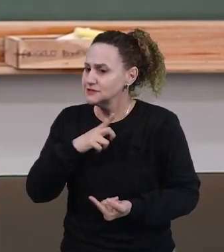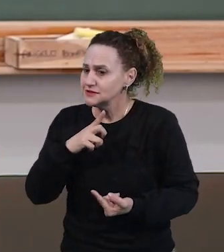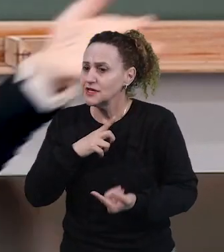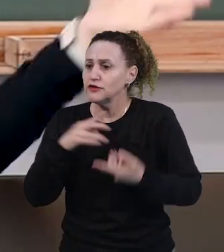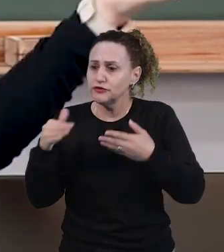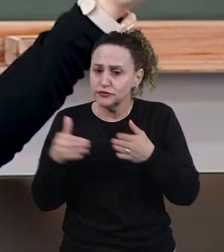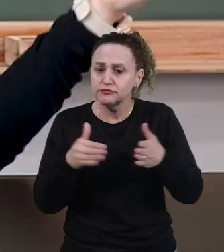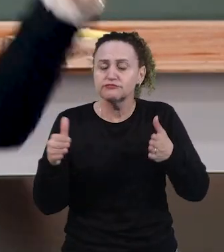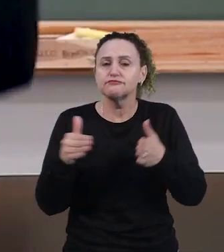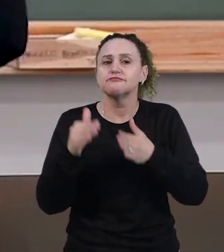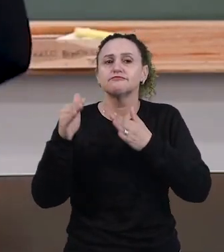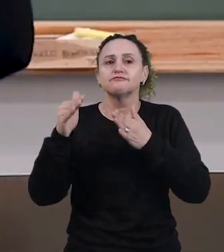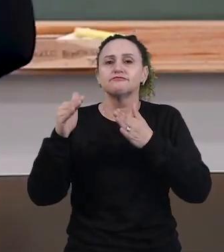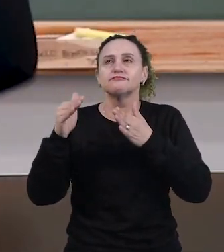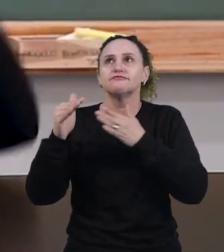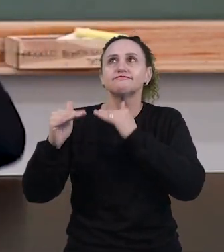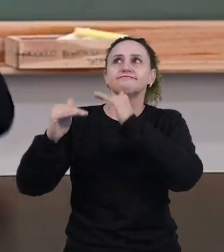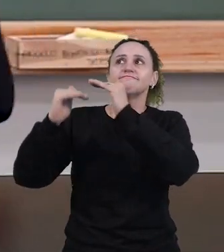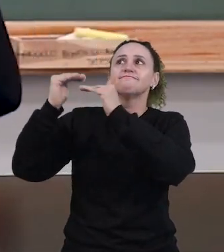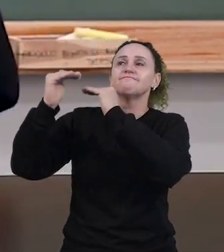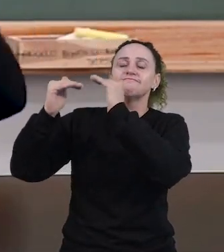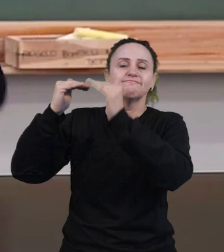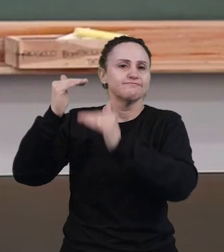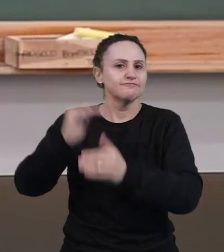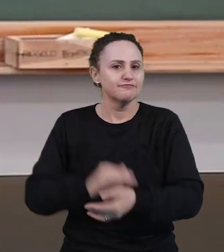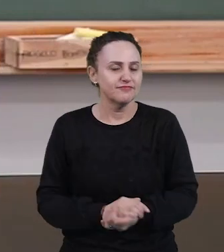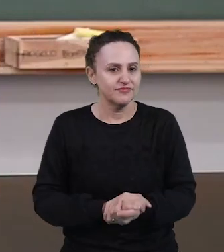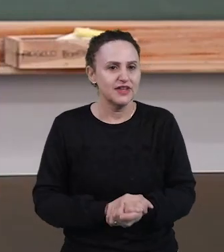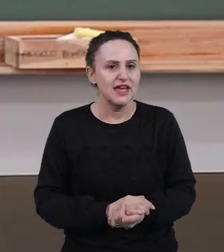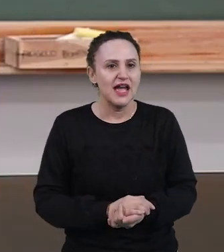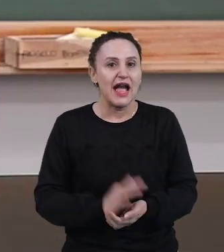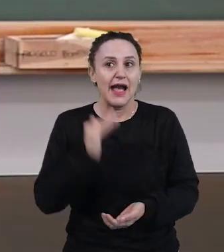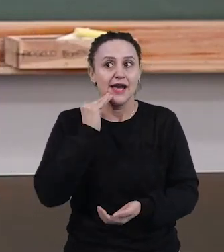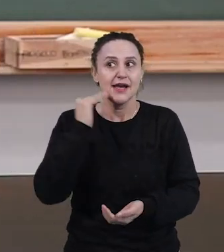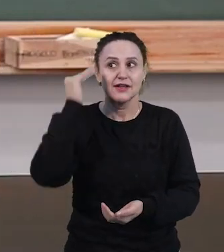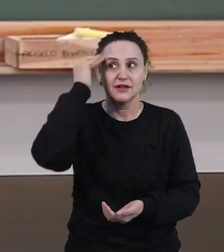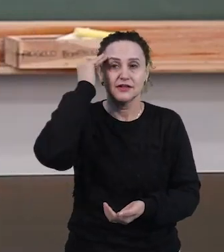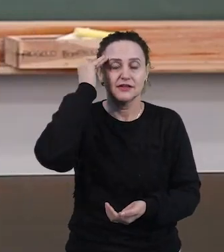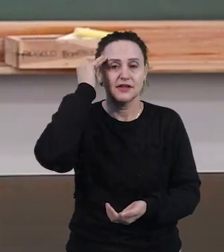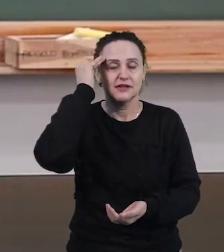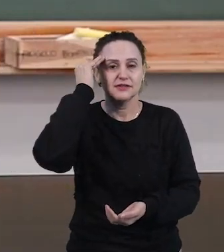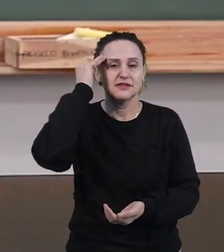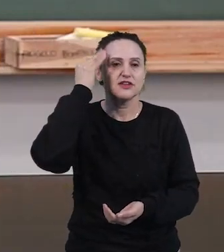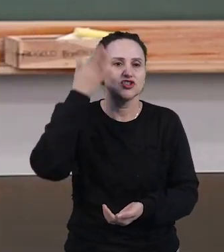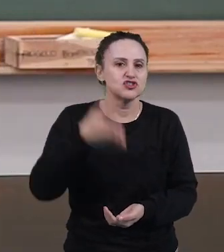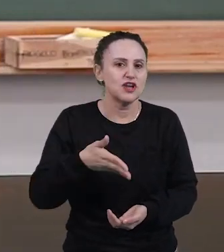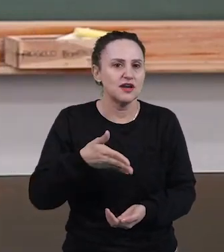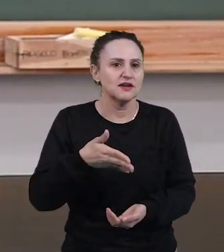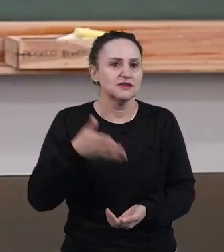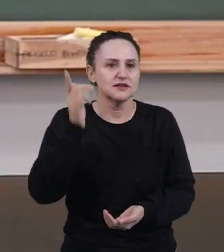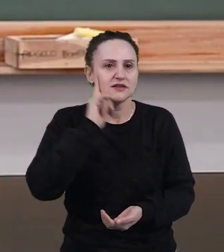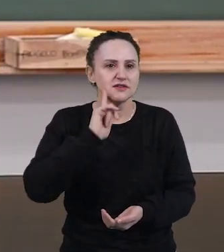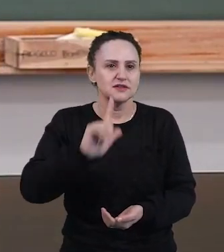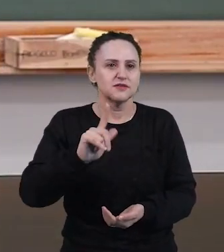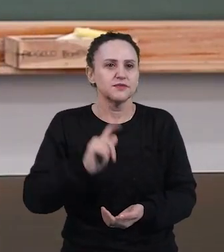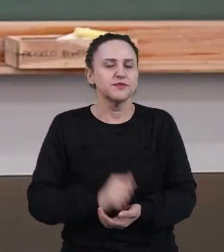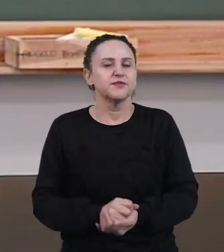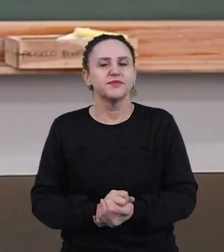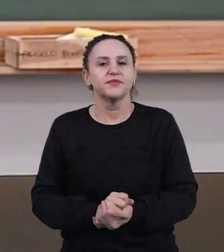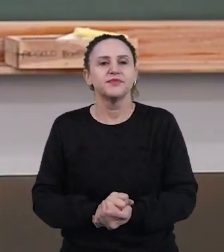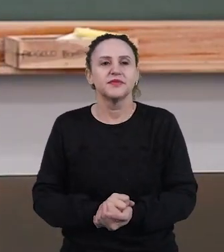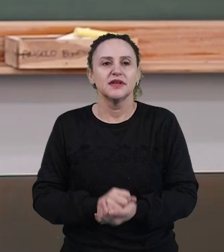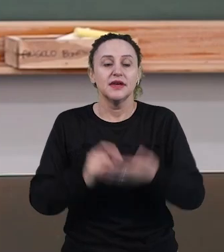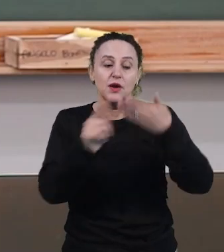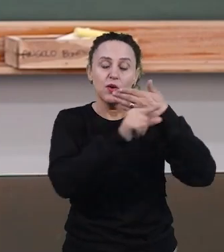Não foi ele chegou na adolescência, caiu algo assim, né? Não é só isso, não é porque o Piaget é maturacionista que ele diz